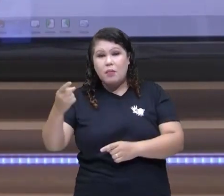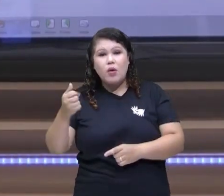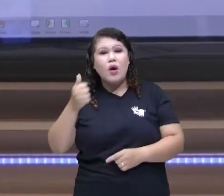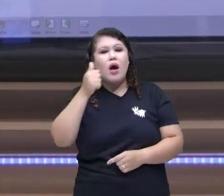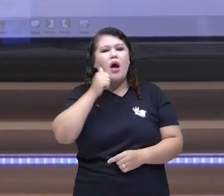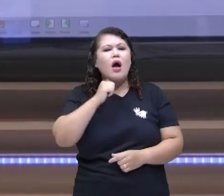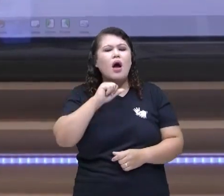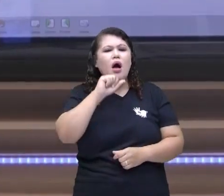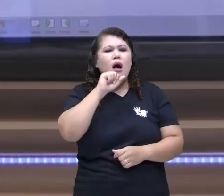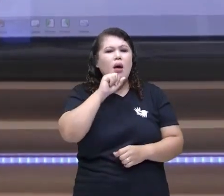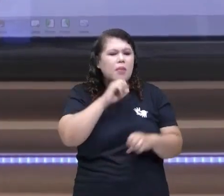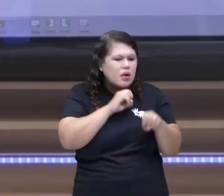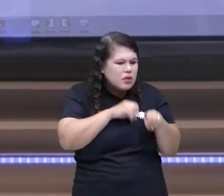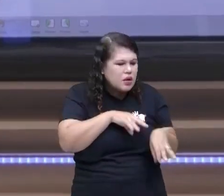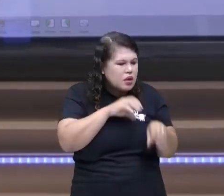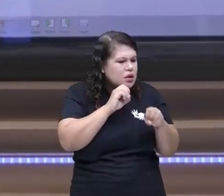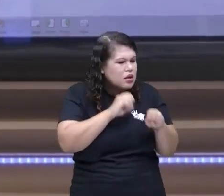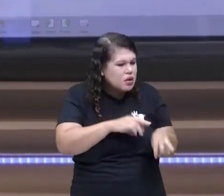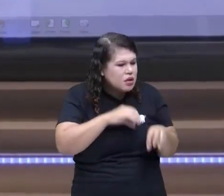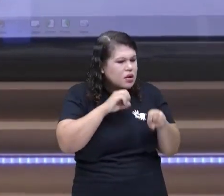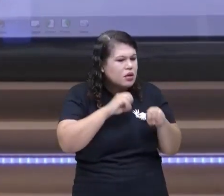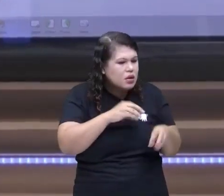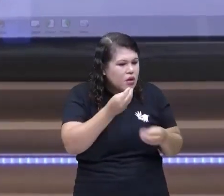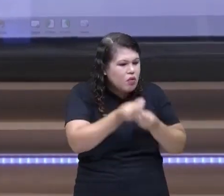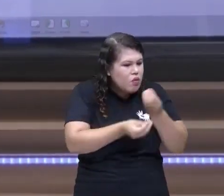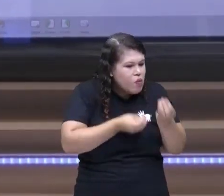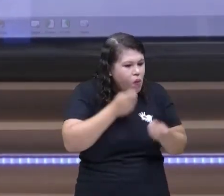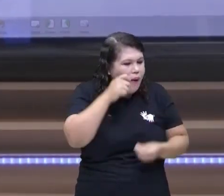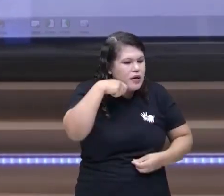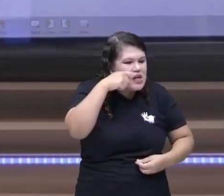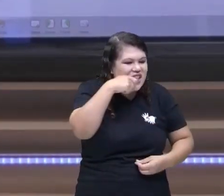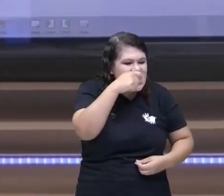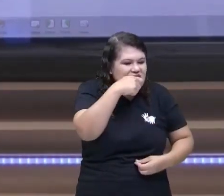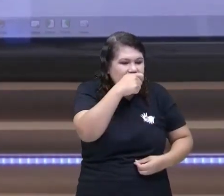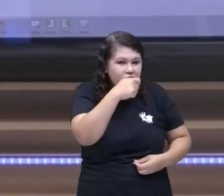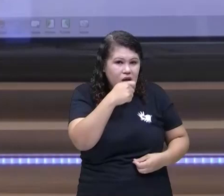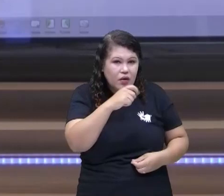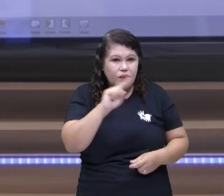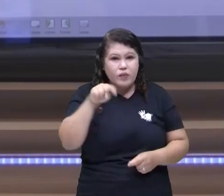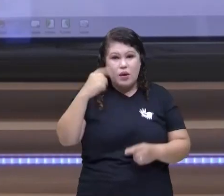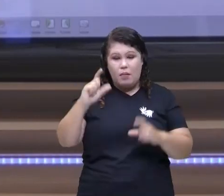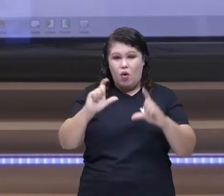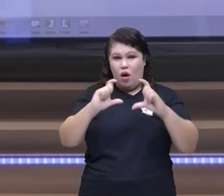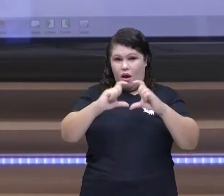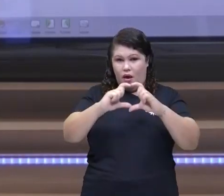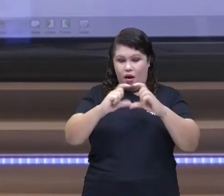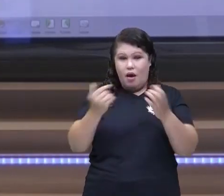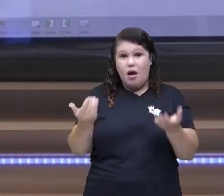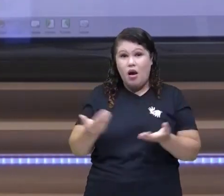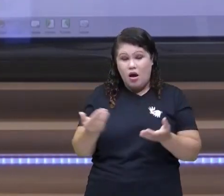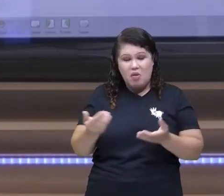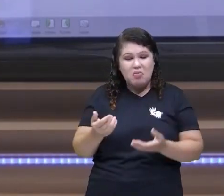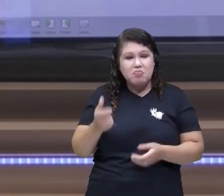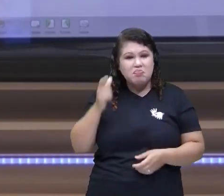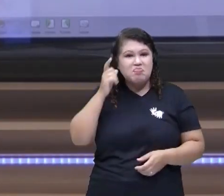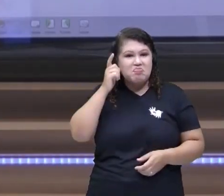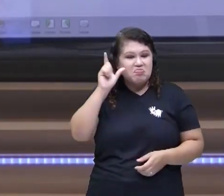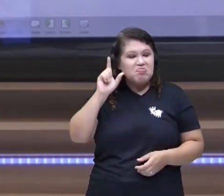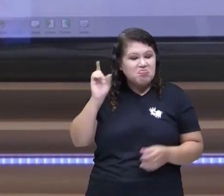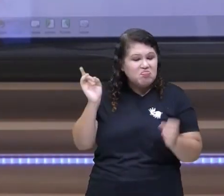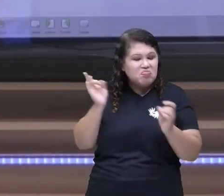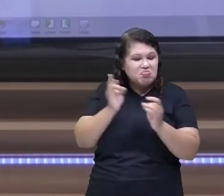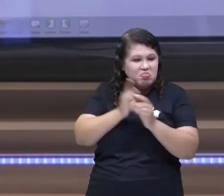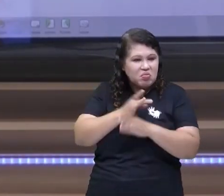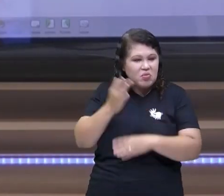muito pequenininha. Agora, ela conseguiu escovar o dente dela sozinha, porque ela aprendeu